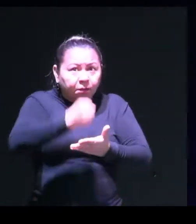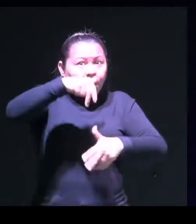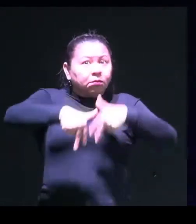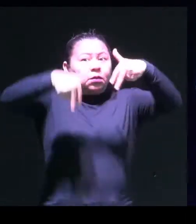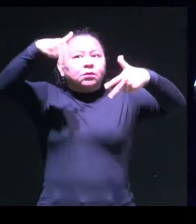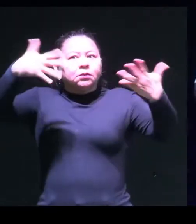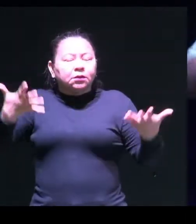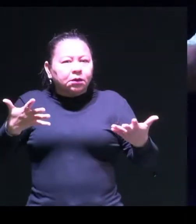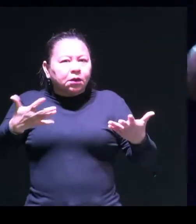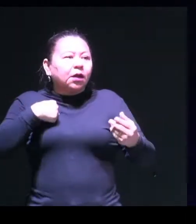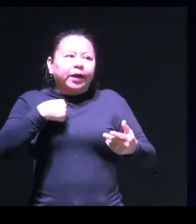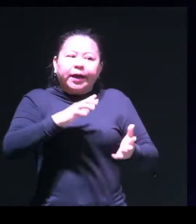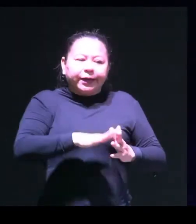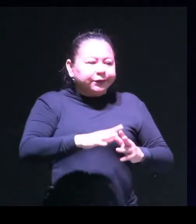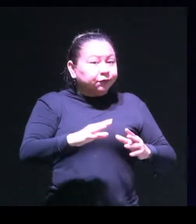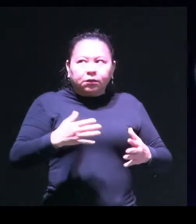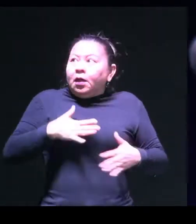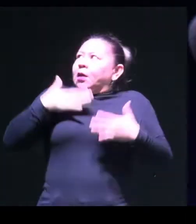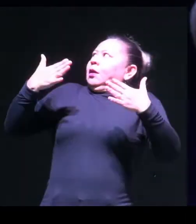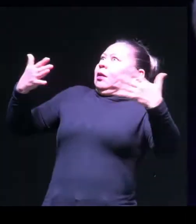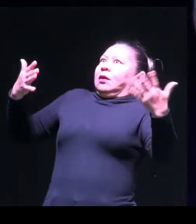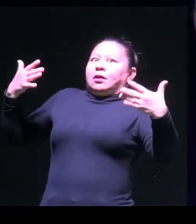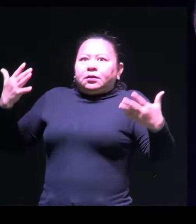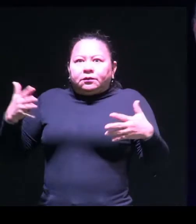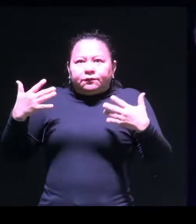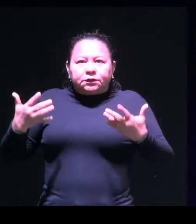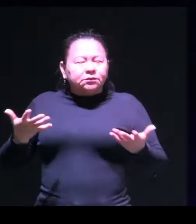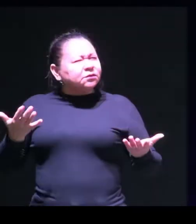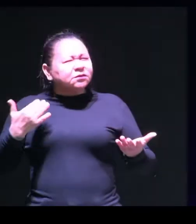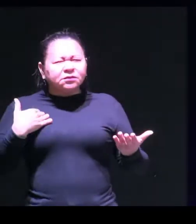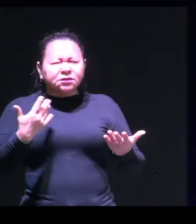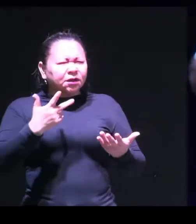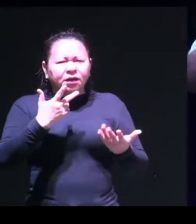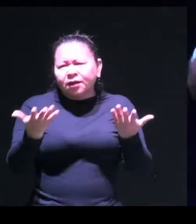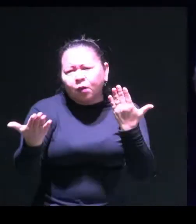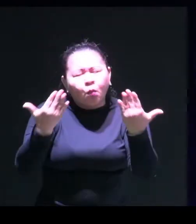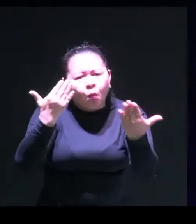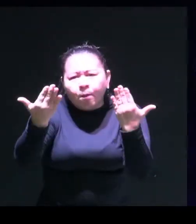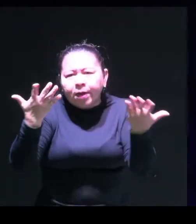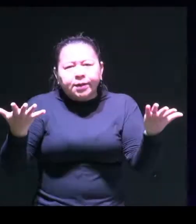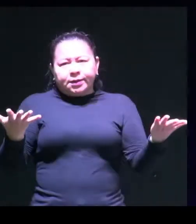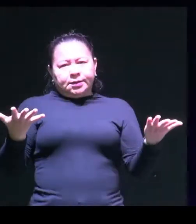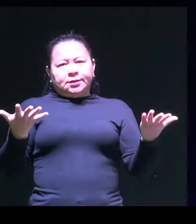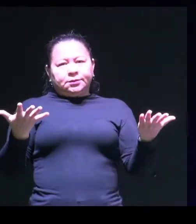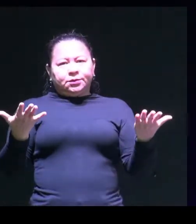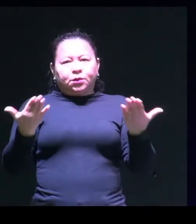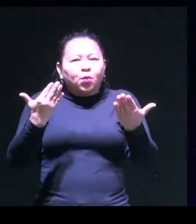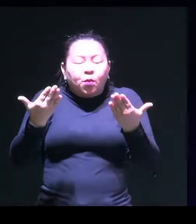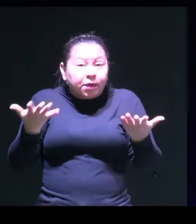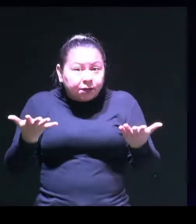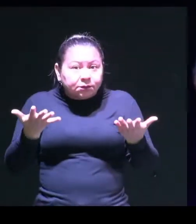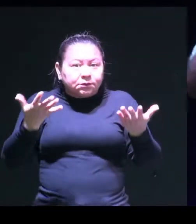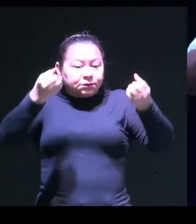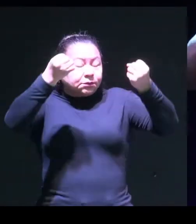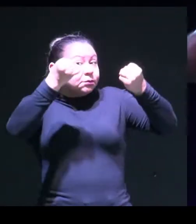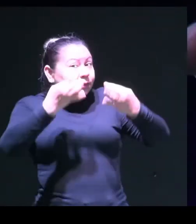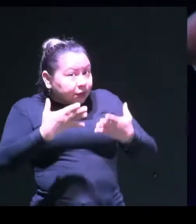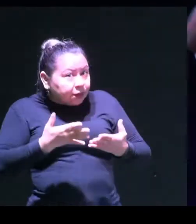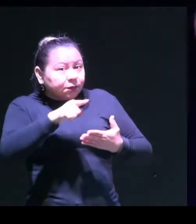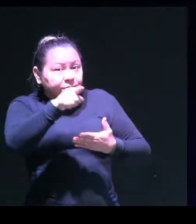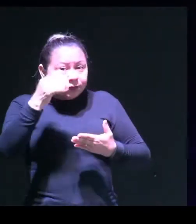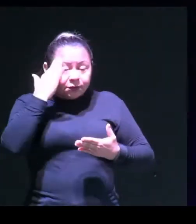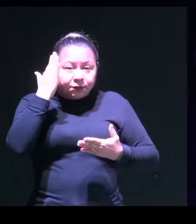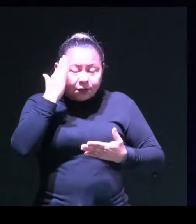ainda conhecido Jesus vão ser pegos de surpresa, porque ele virá como um ladrão na noite. Que comparação do Filho de Deus com o ladrão. Ele não